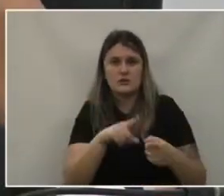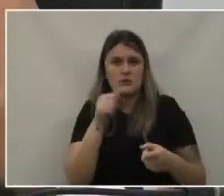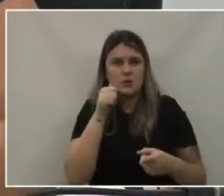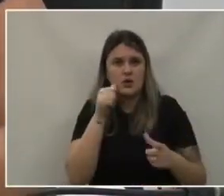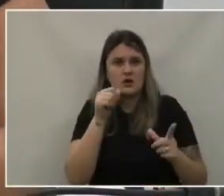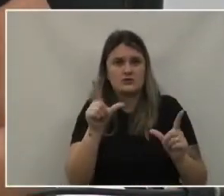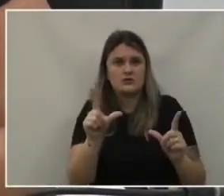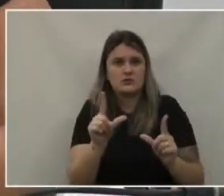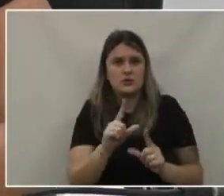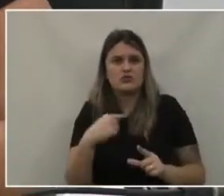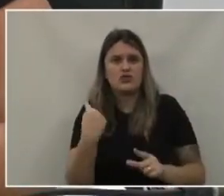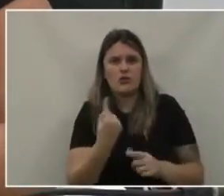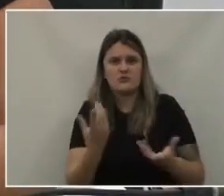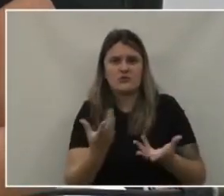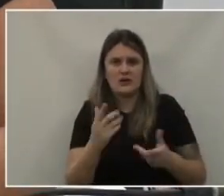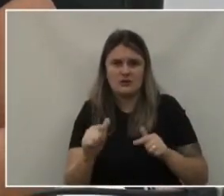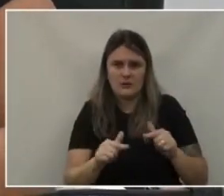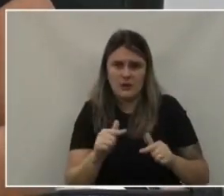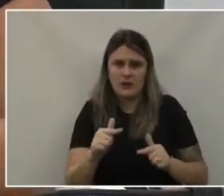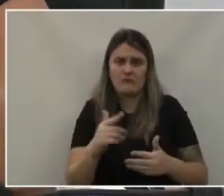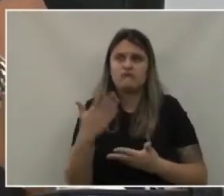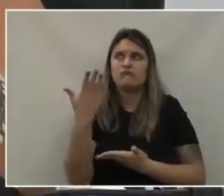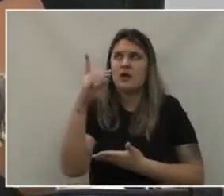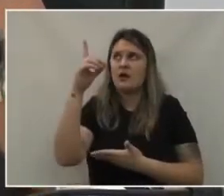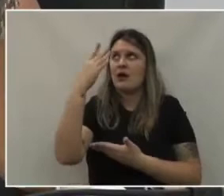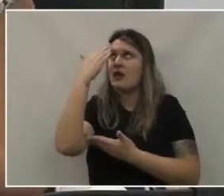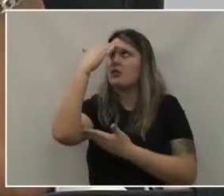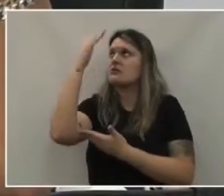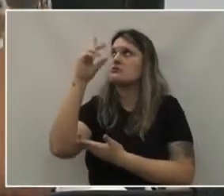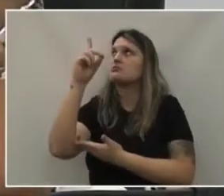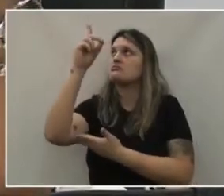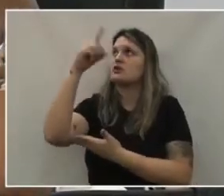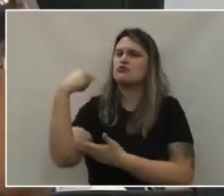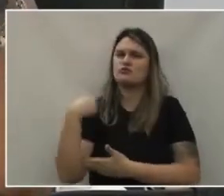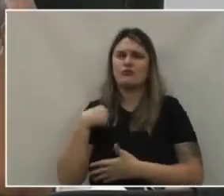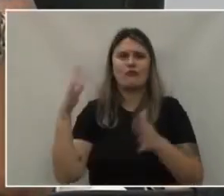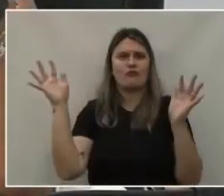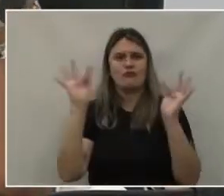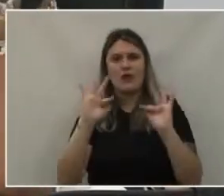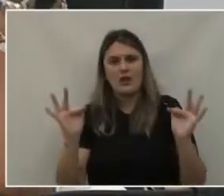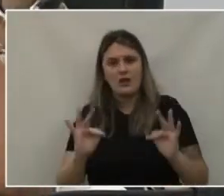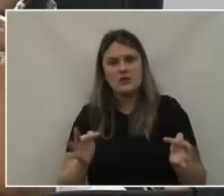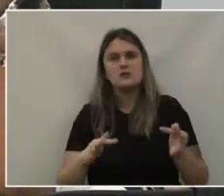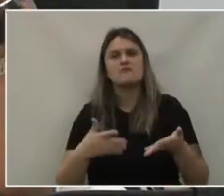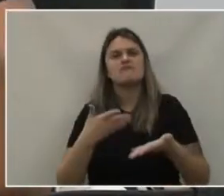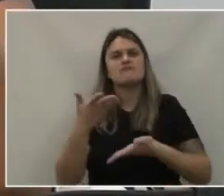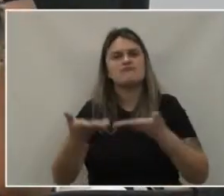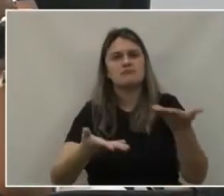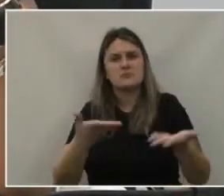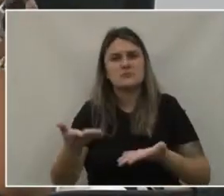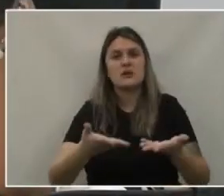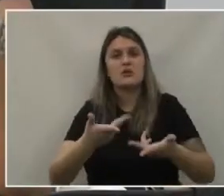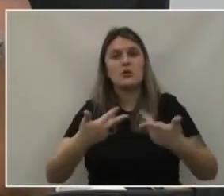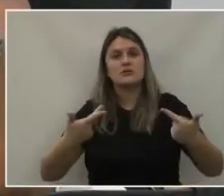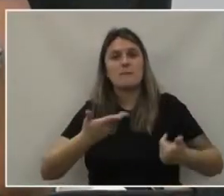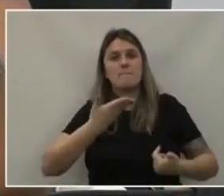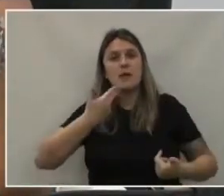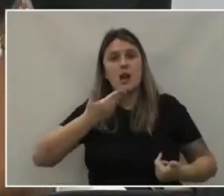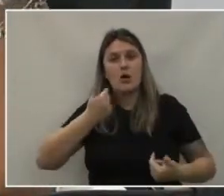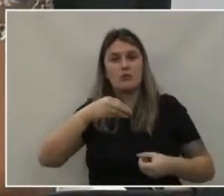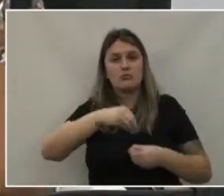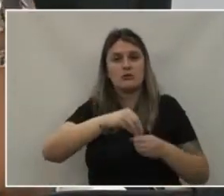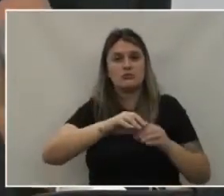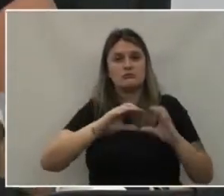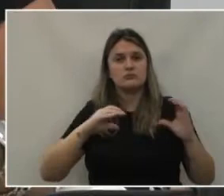estamos aí para trabalhar, graças a Deus, feliz, trazendo muitas situações de melhora dentro das